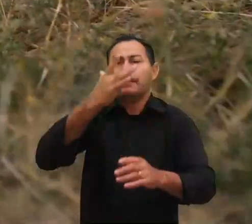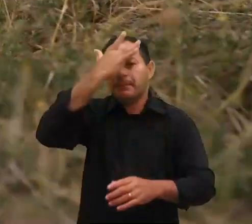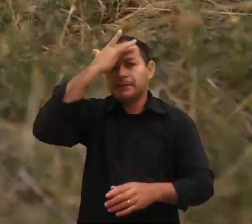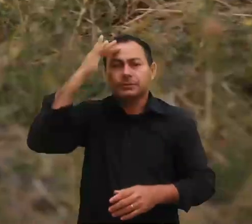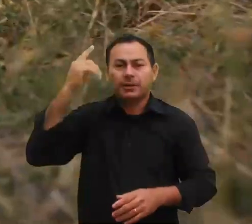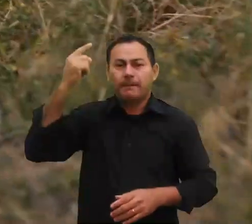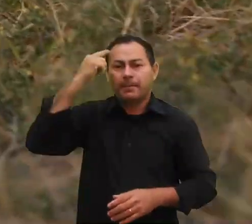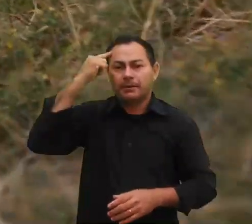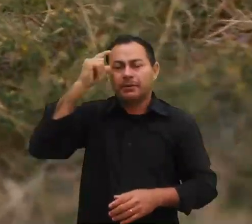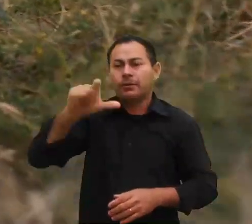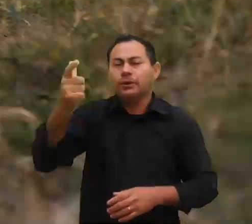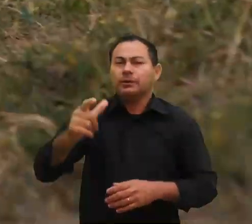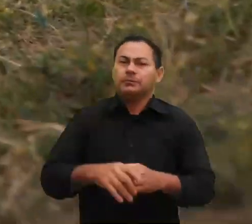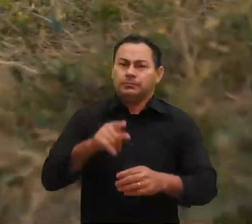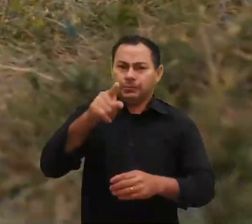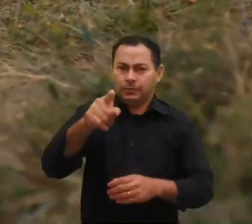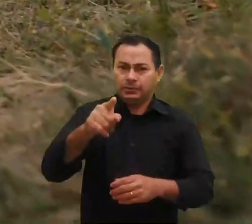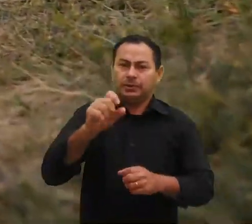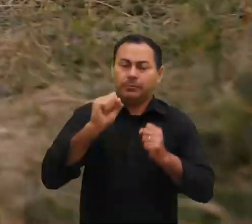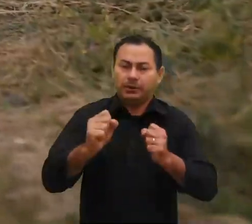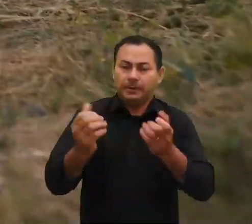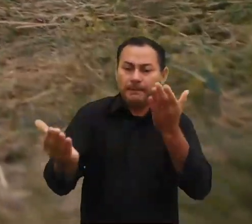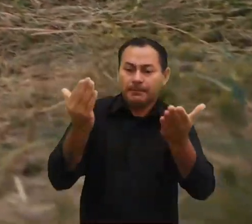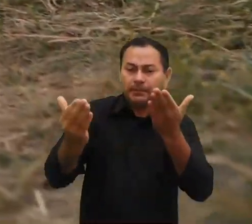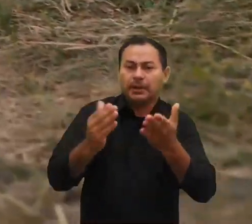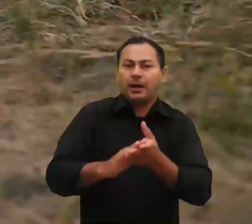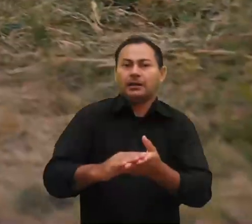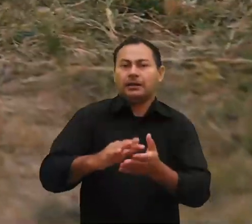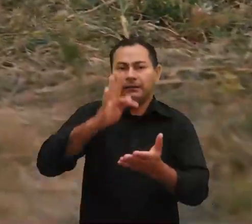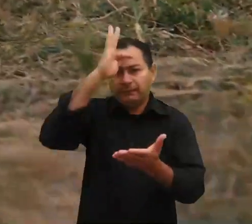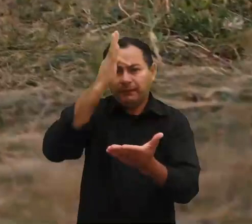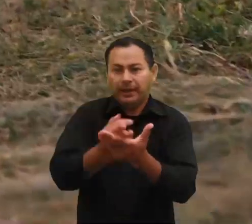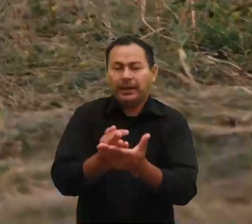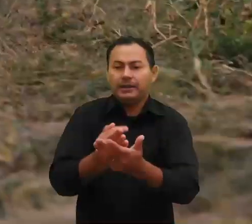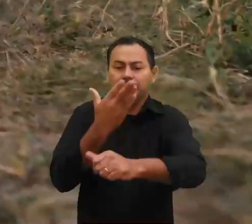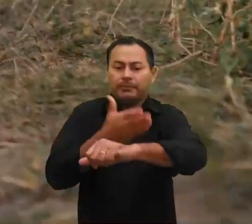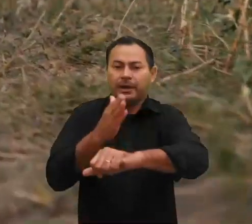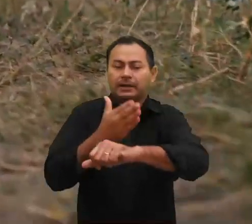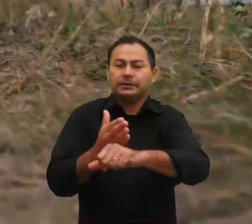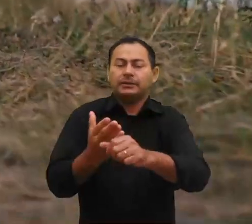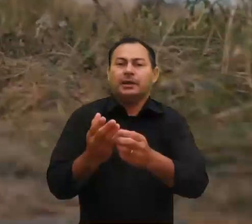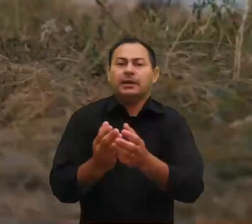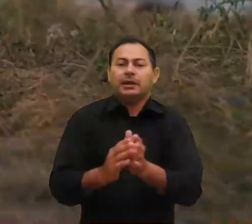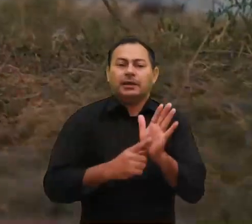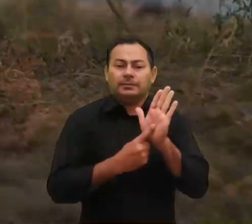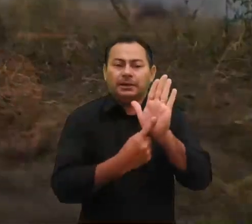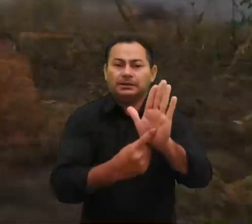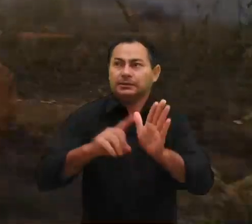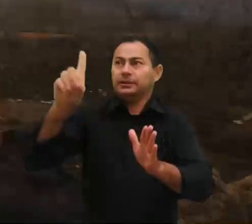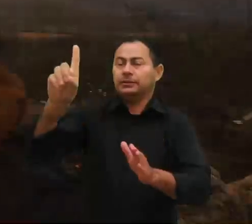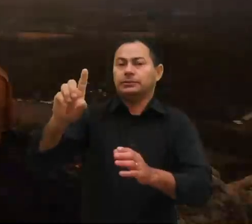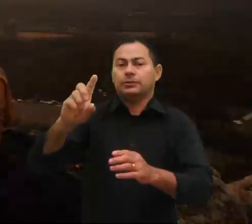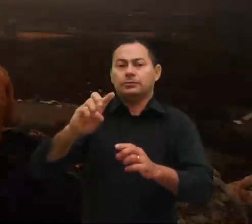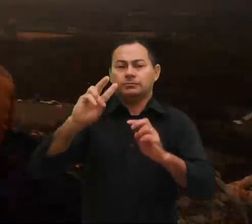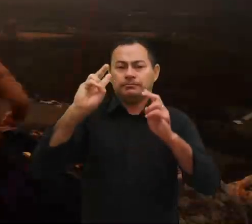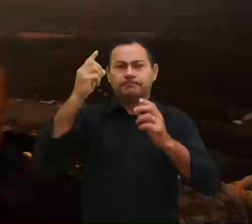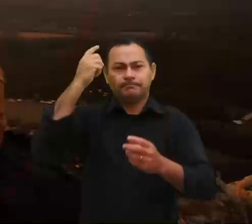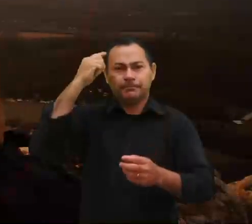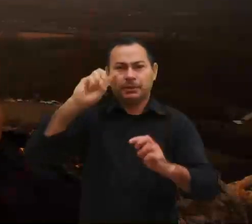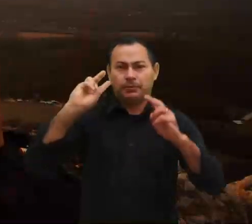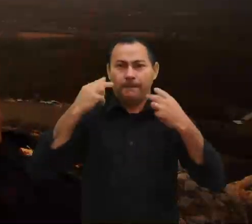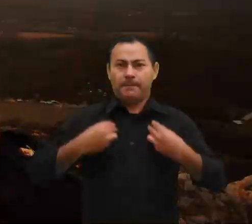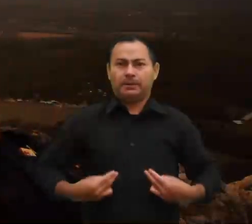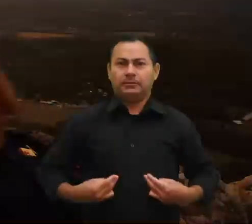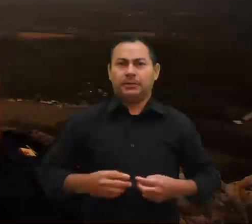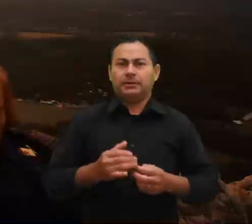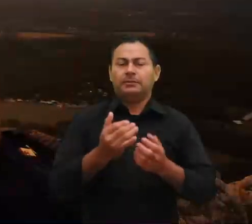homem pensa. Em outras palavras, você pode basear a sua fé e prática na revelação de Deus ou na racionalidade humana. Estamos